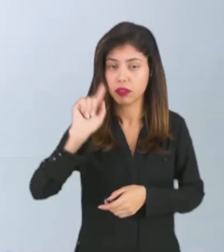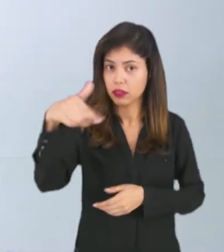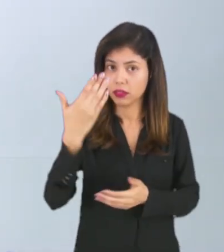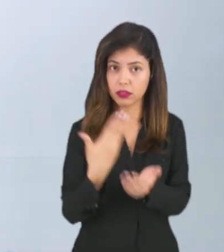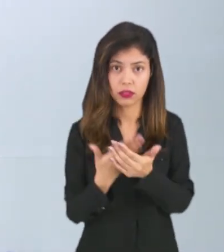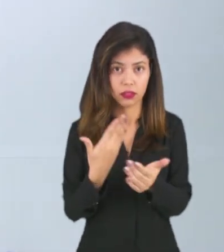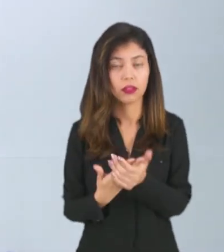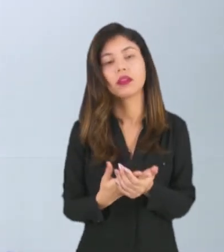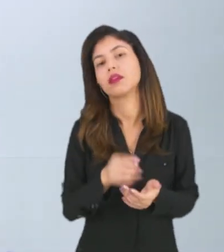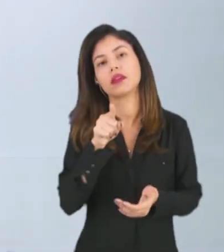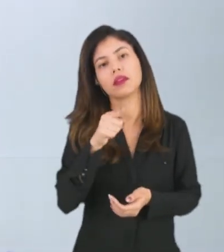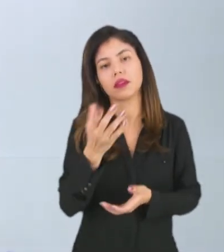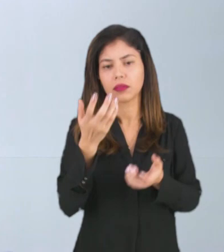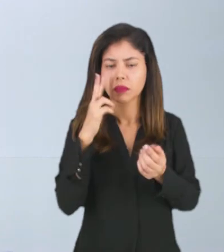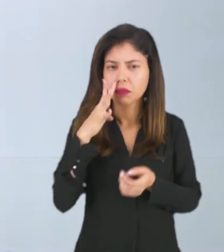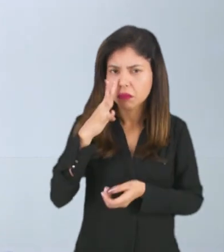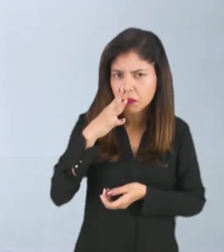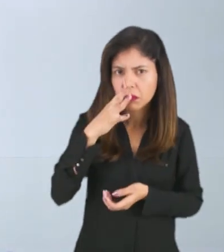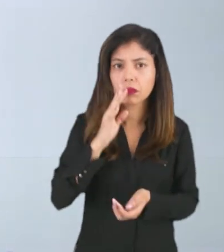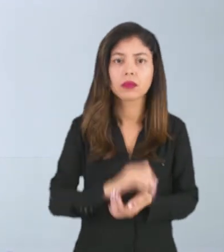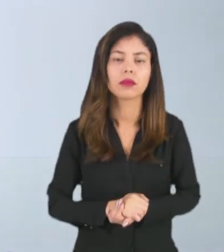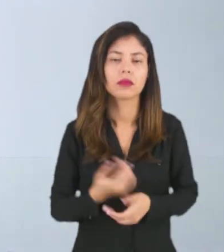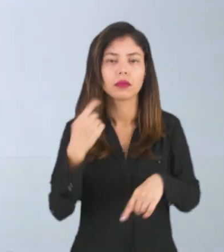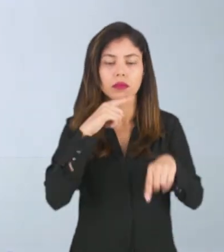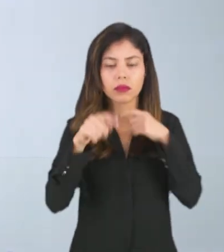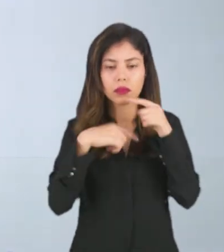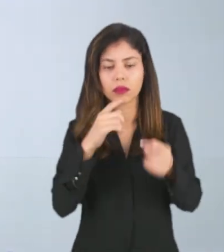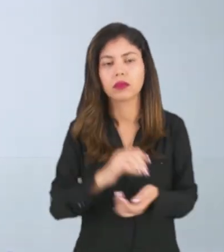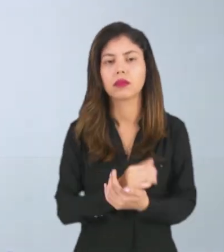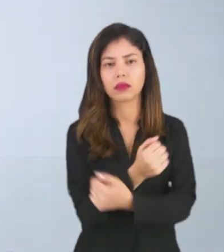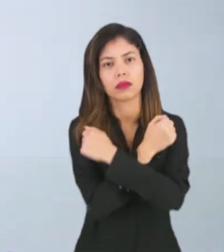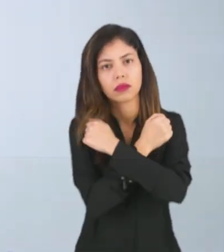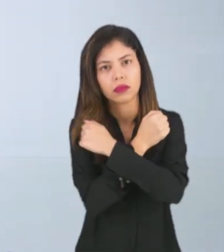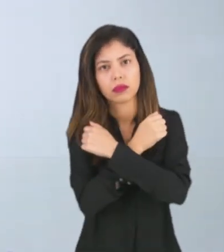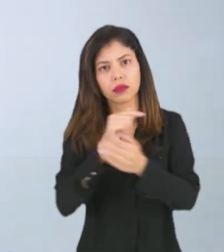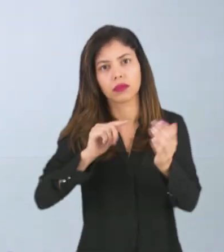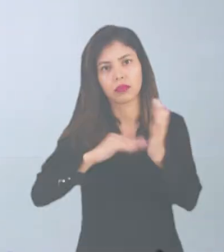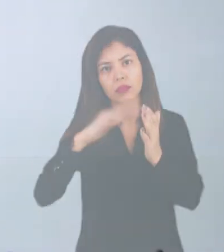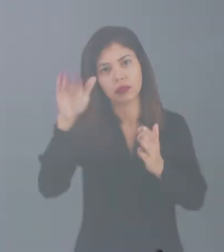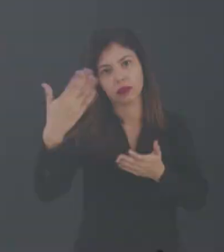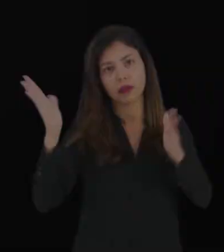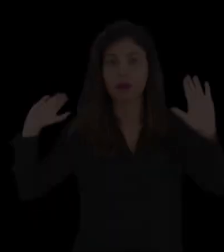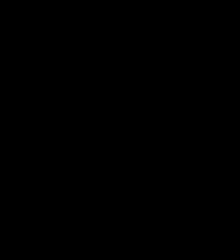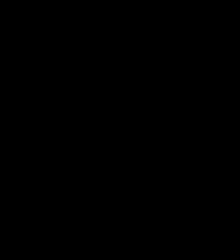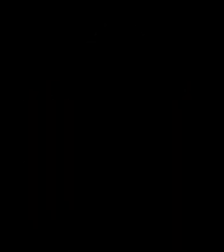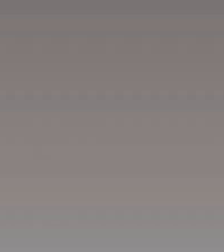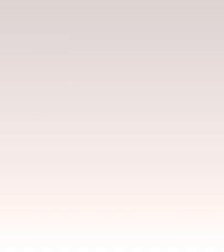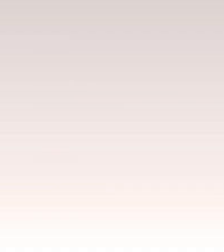outras aulas que vocês queiram assistir, tirar suas dúvidas. Um abraço e até a próxima.